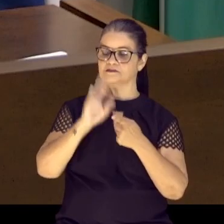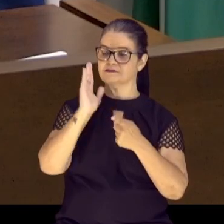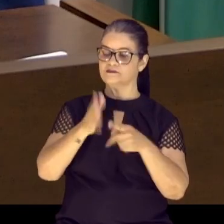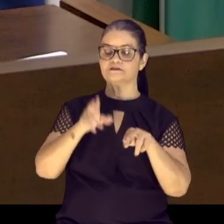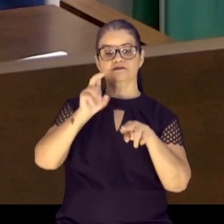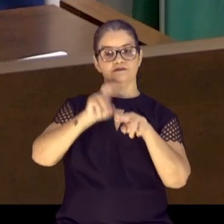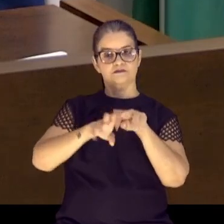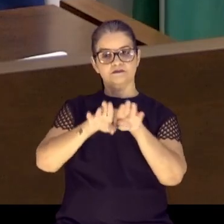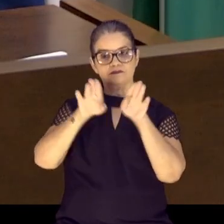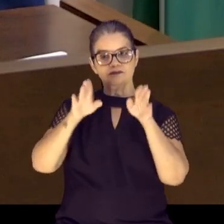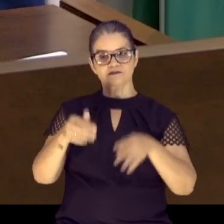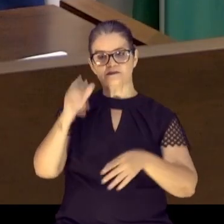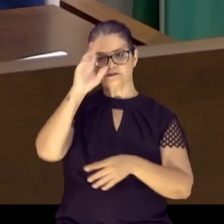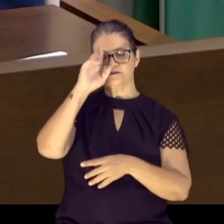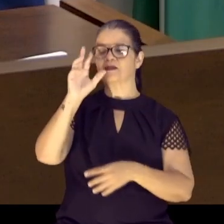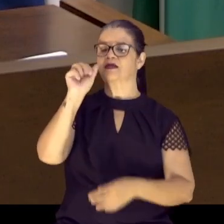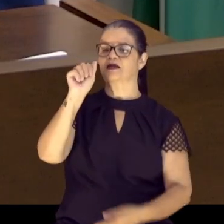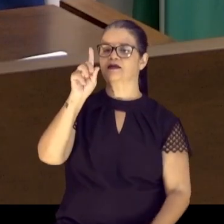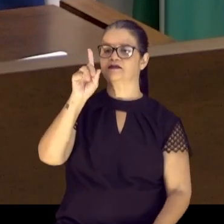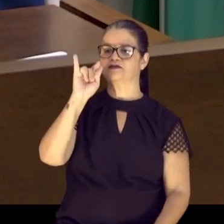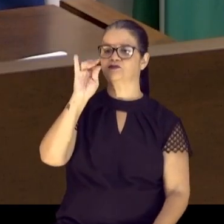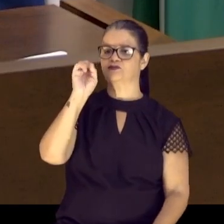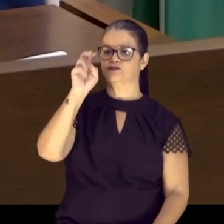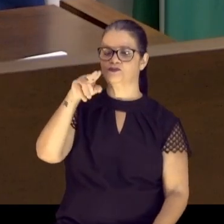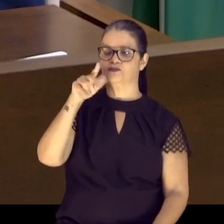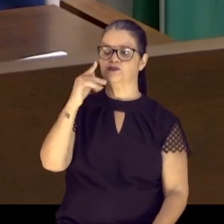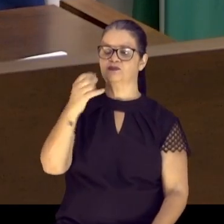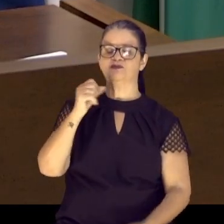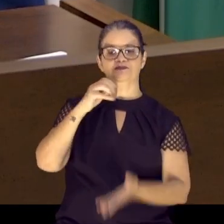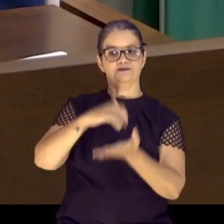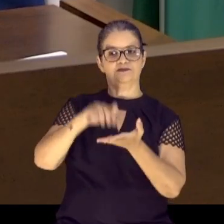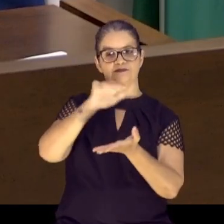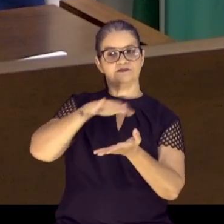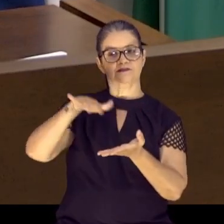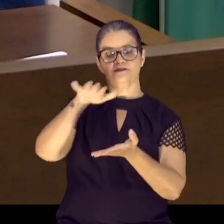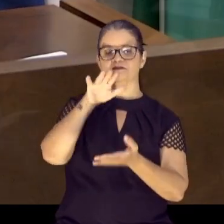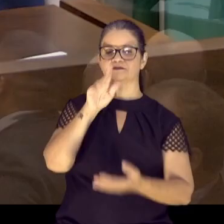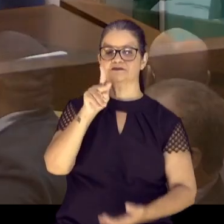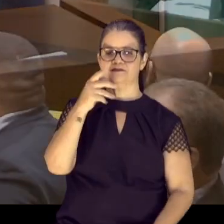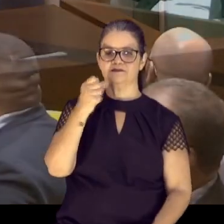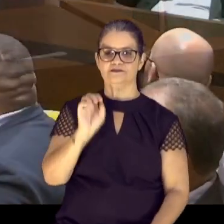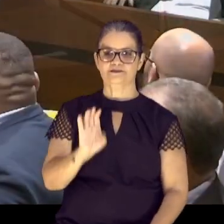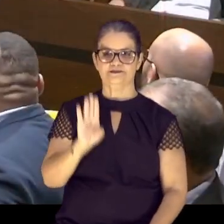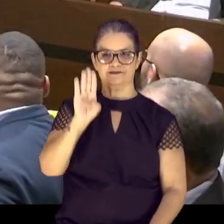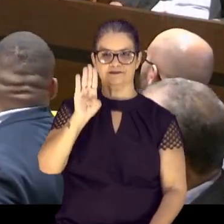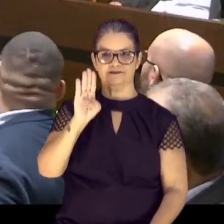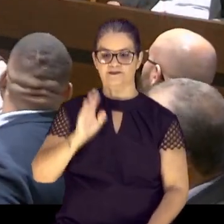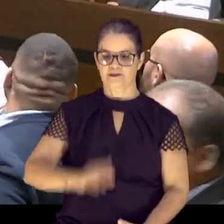mesa, o senhor Adilson Gomes, secretário-geral do PSB.